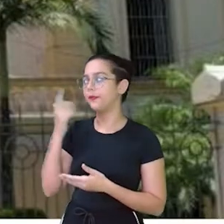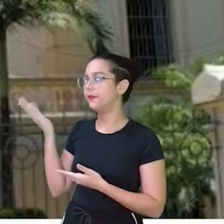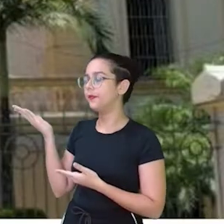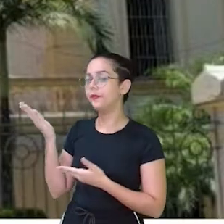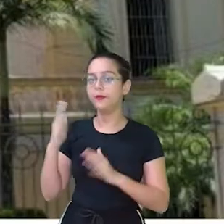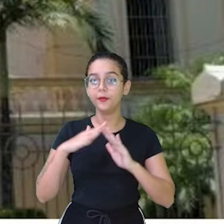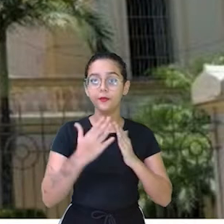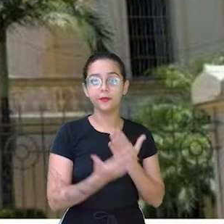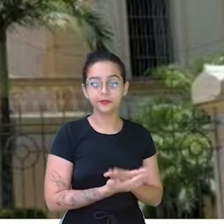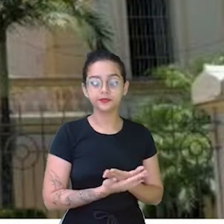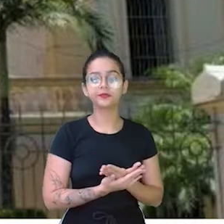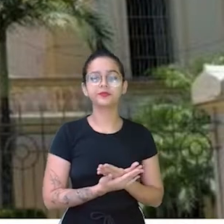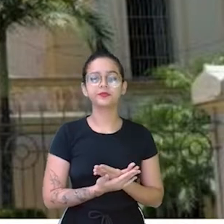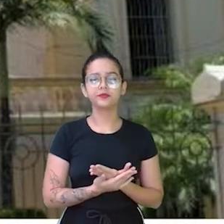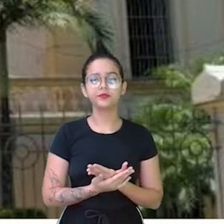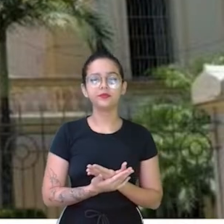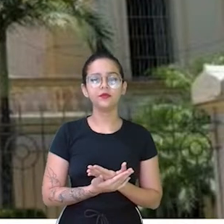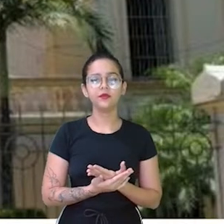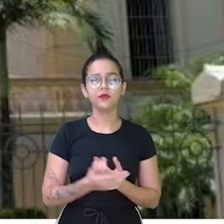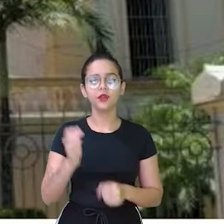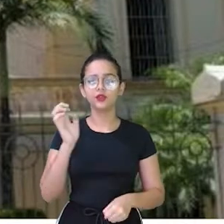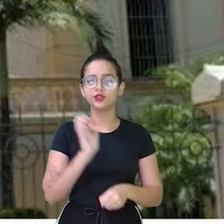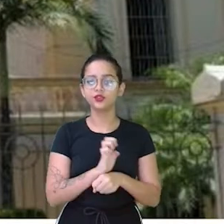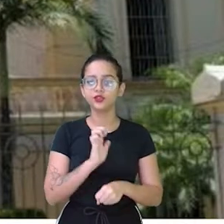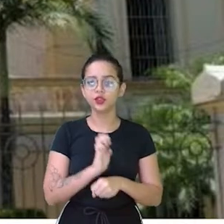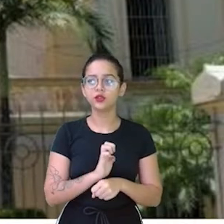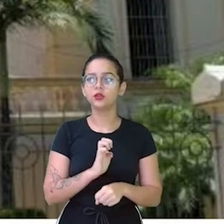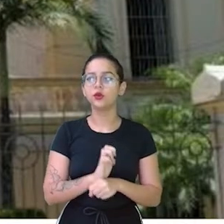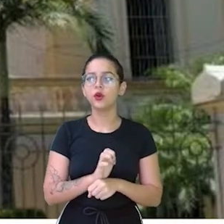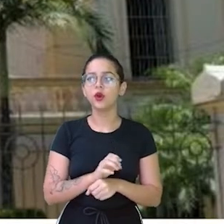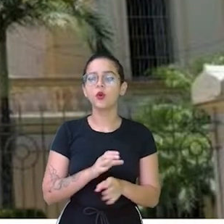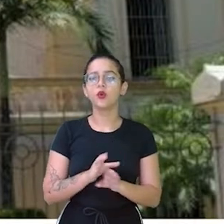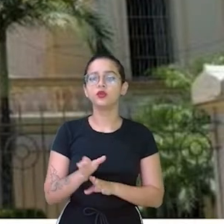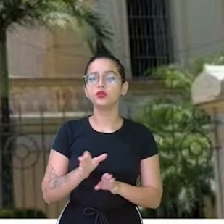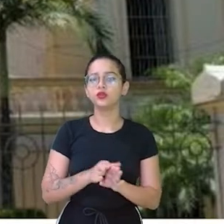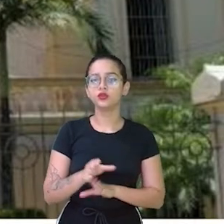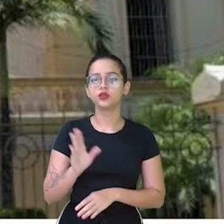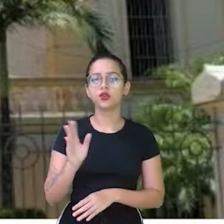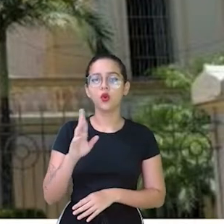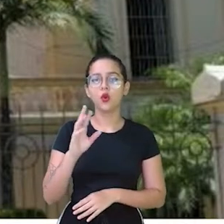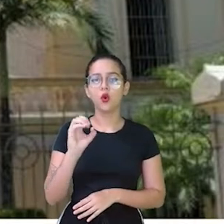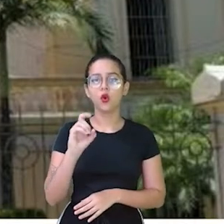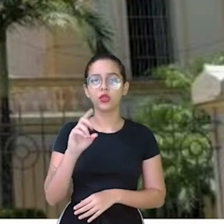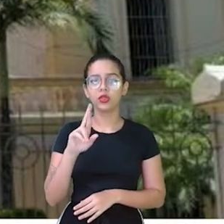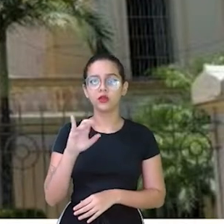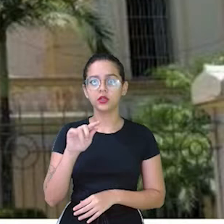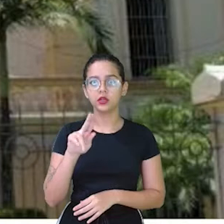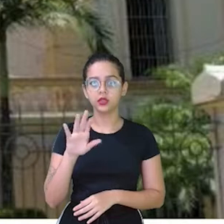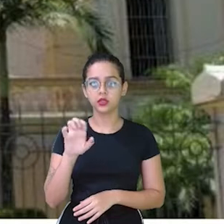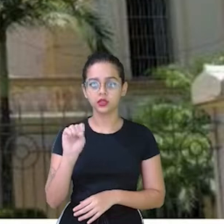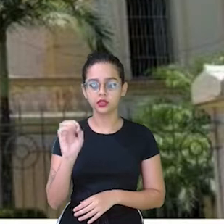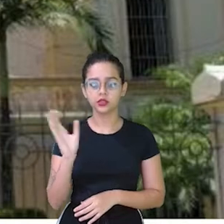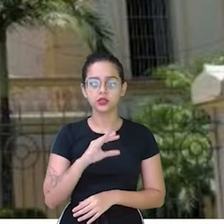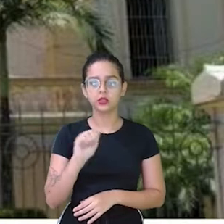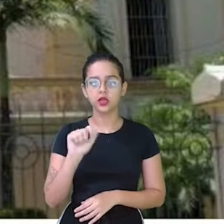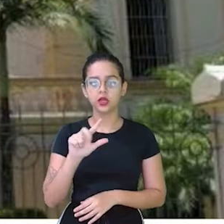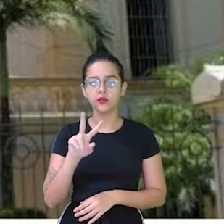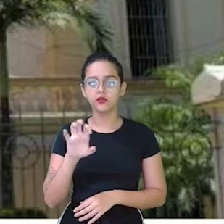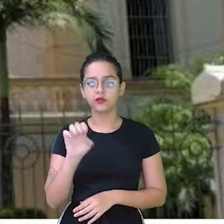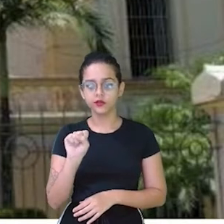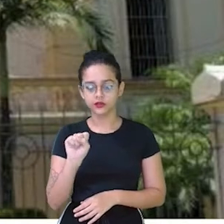daí. A Escola Estadual Conselheiro Rodrigues Alves. E a lenda de que a alma da